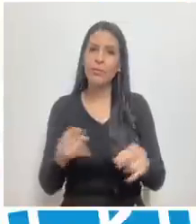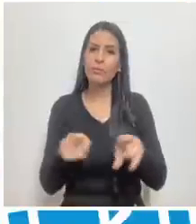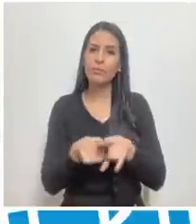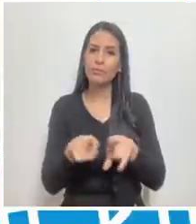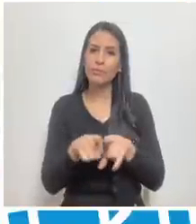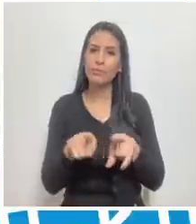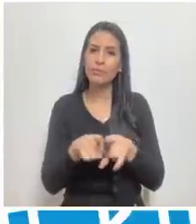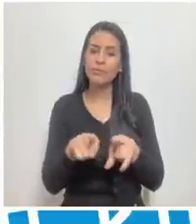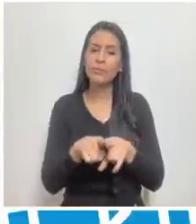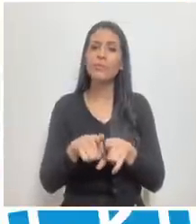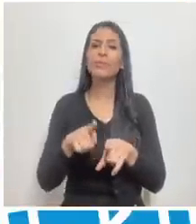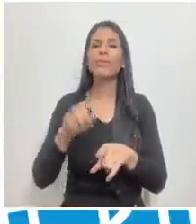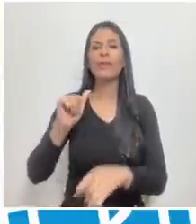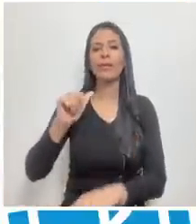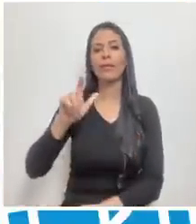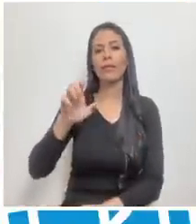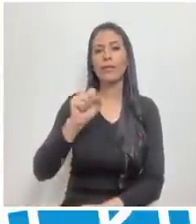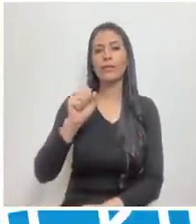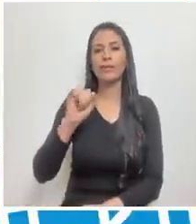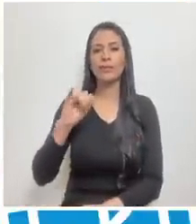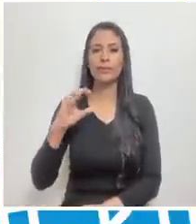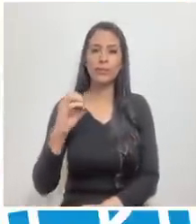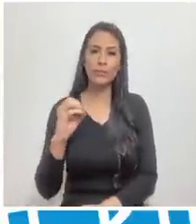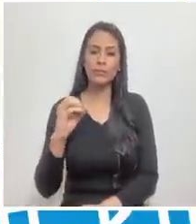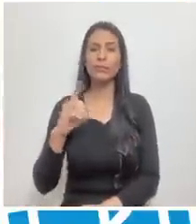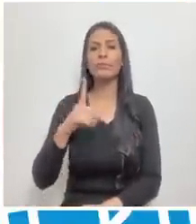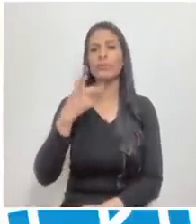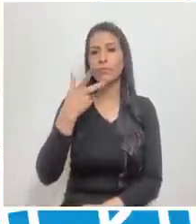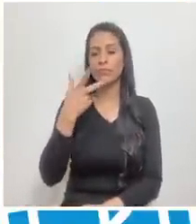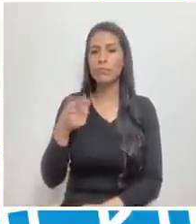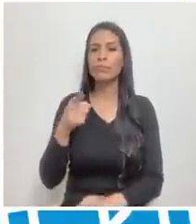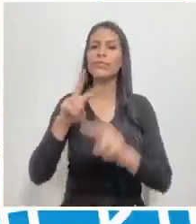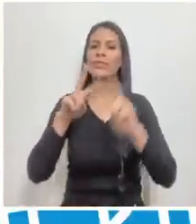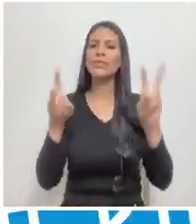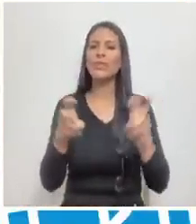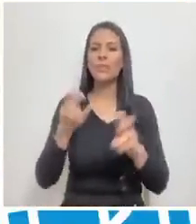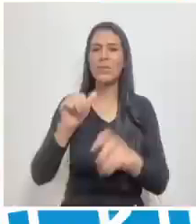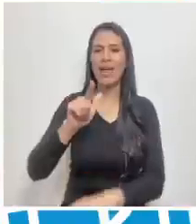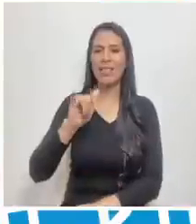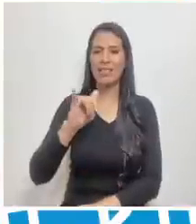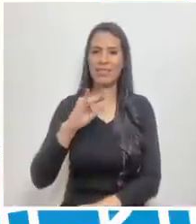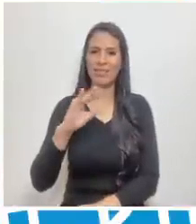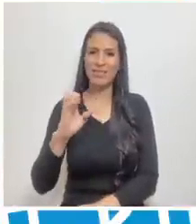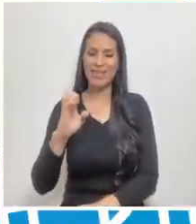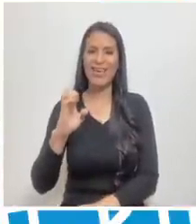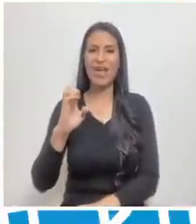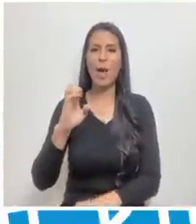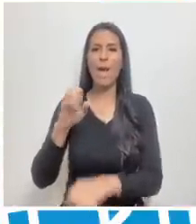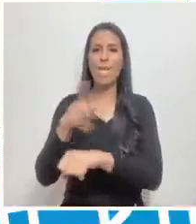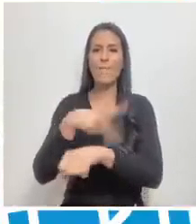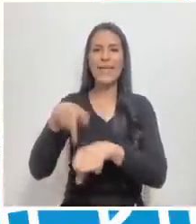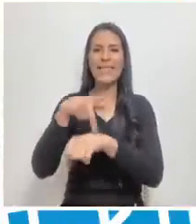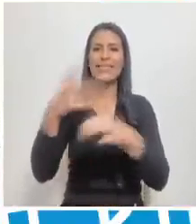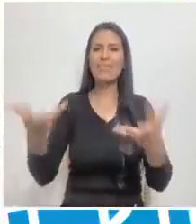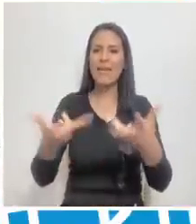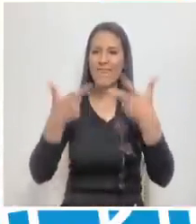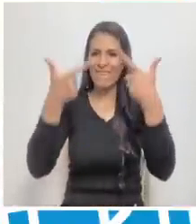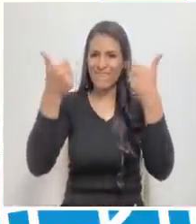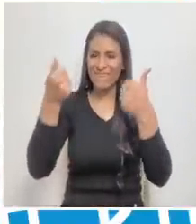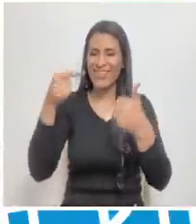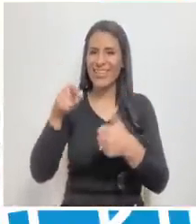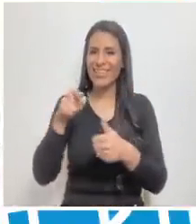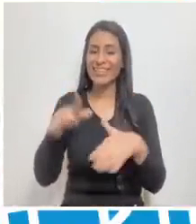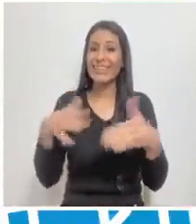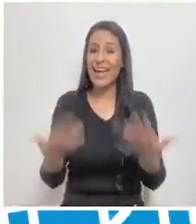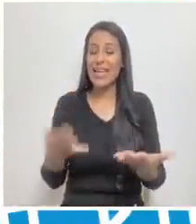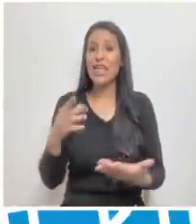Alessio falou da Alice no País das Maravilhas. Aí, Alessio, a gente sabe onde a gente quer chegar. Eu acho que todo mundo